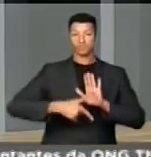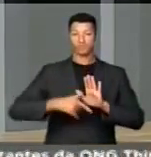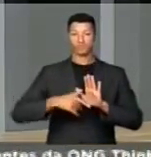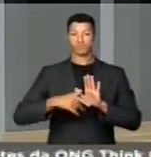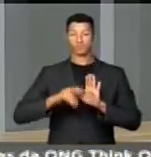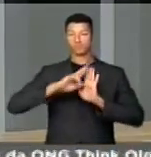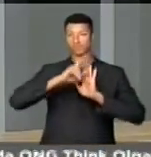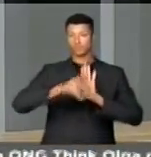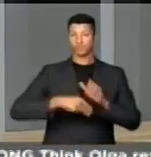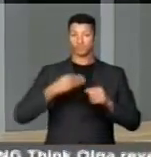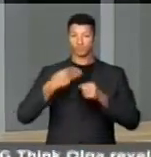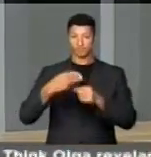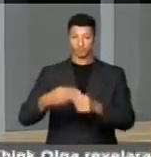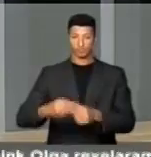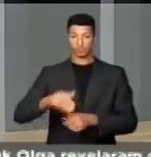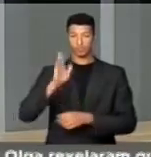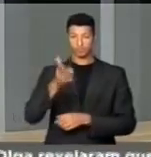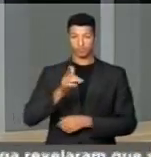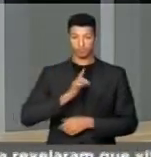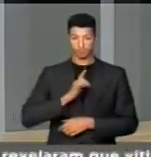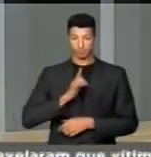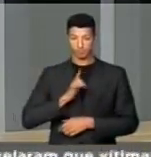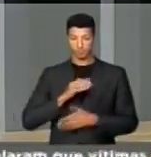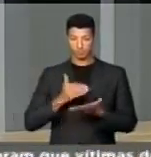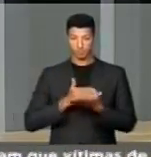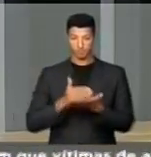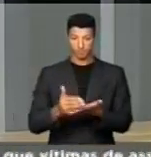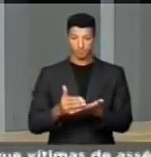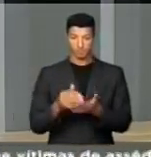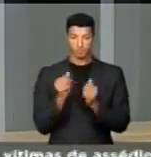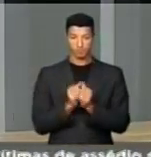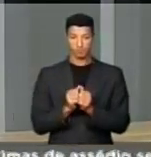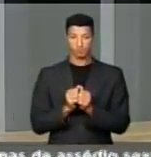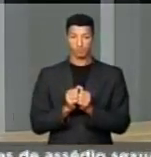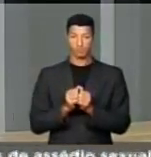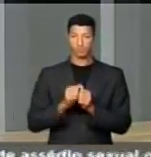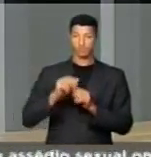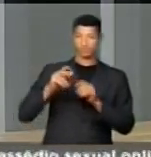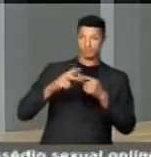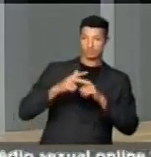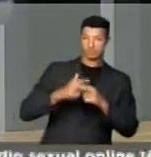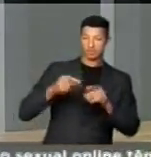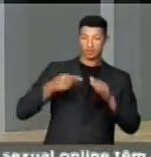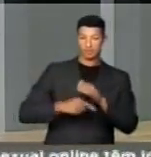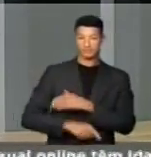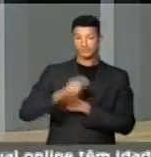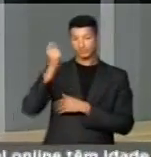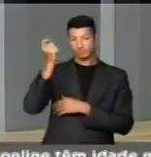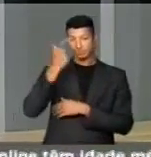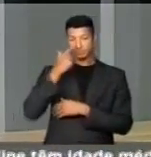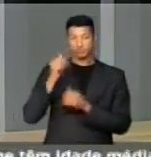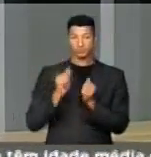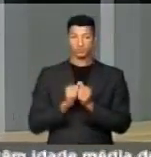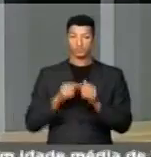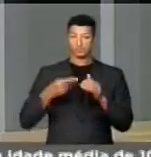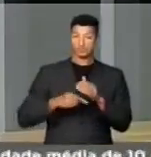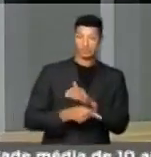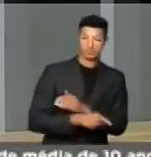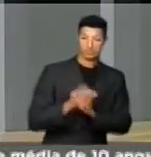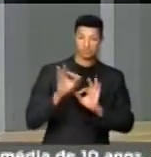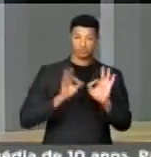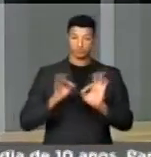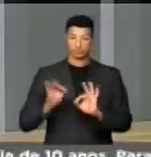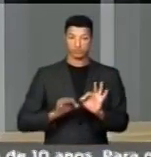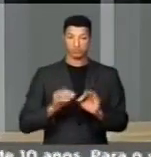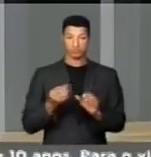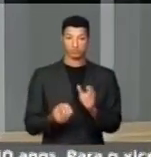em vários municípios, já existem iniciativas com a medição da intensidade solar, com a medição